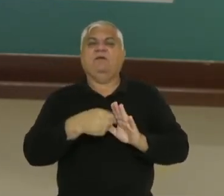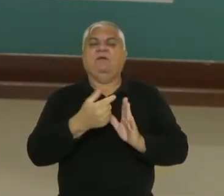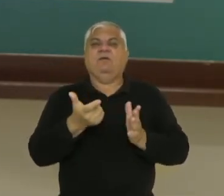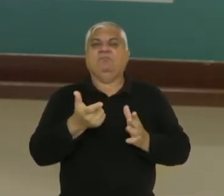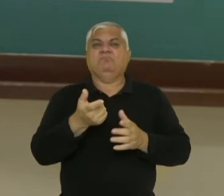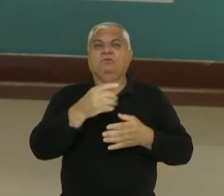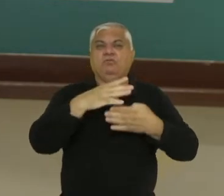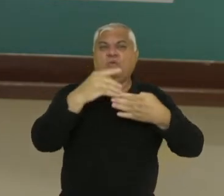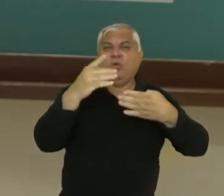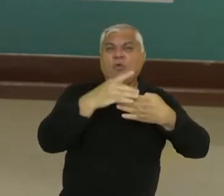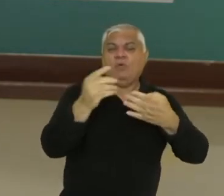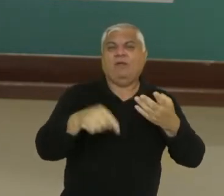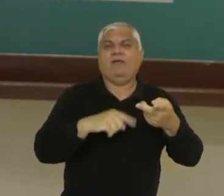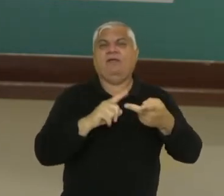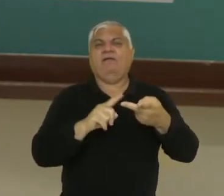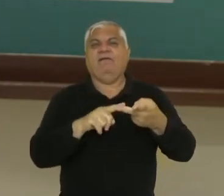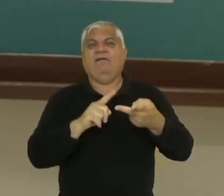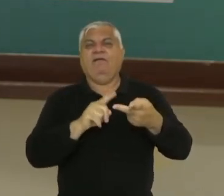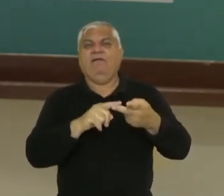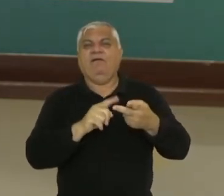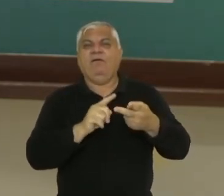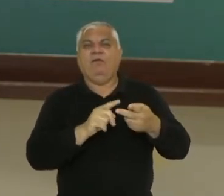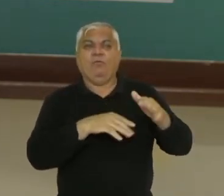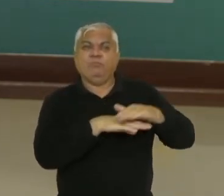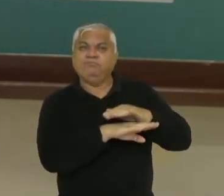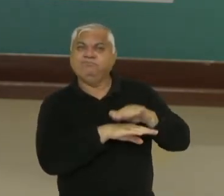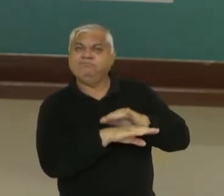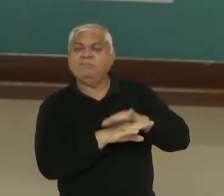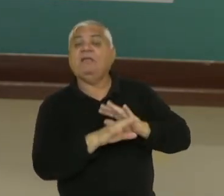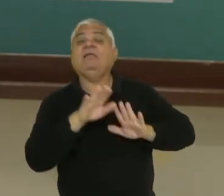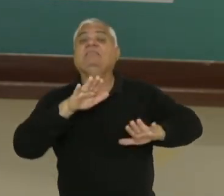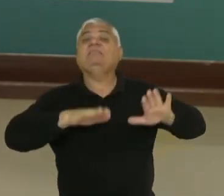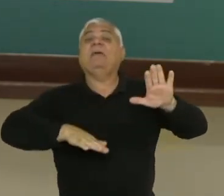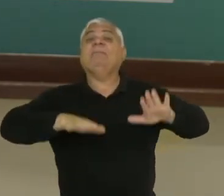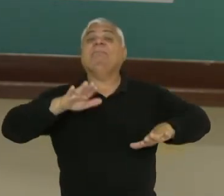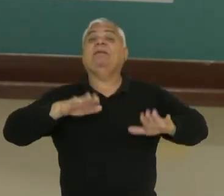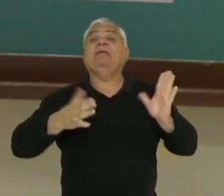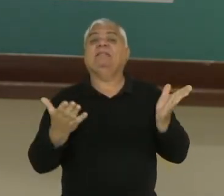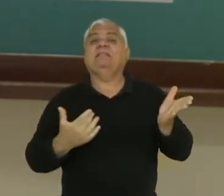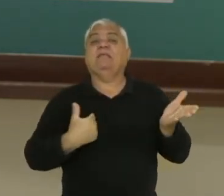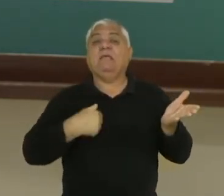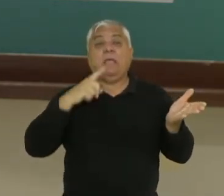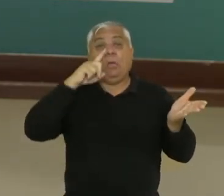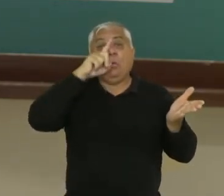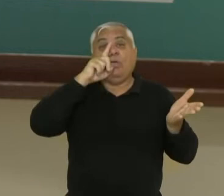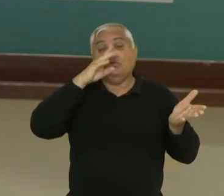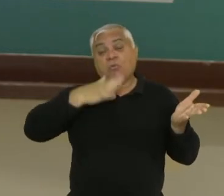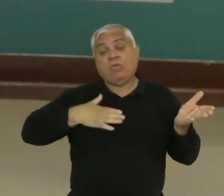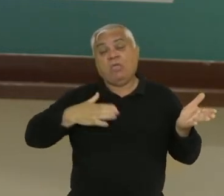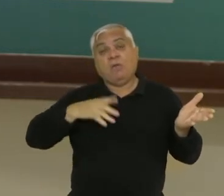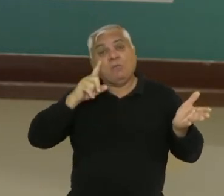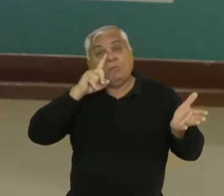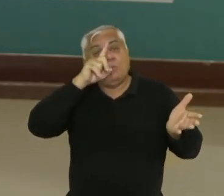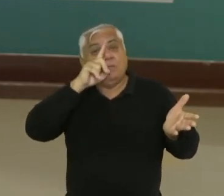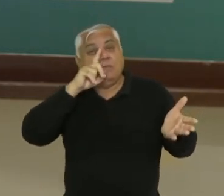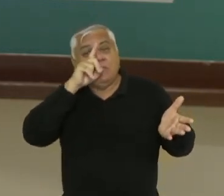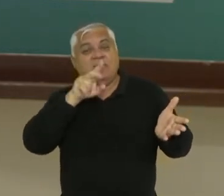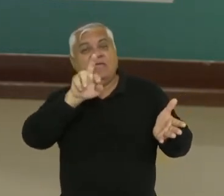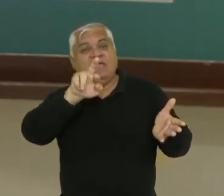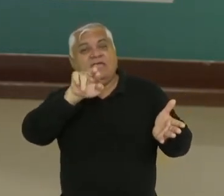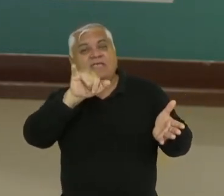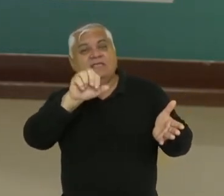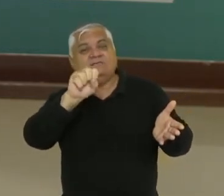outra parte em renda fixa. Depende exatamente do risco que você vai ter. E os fundos vão